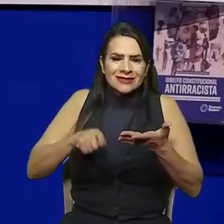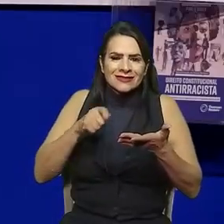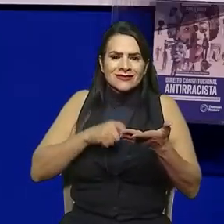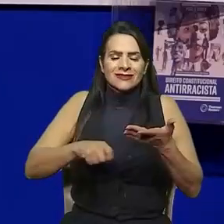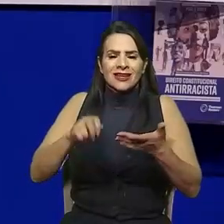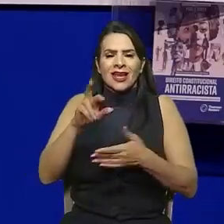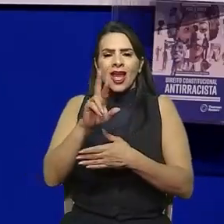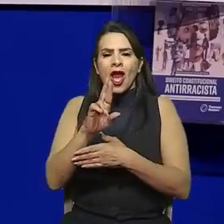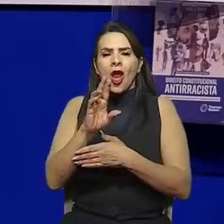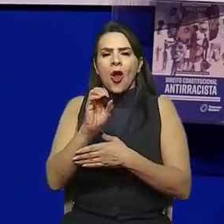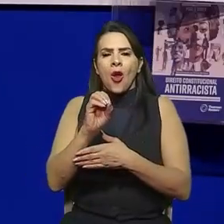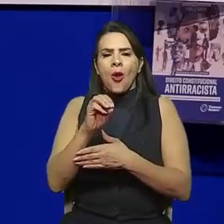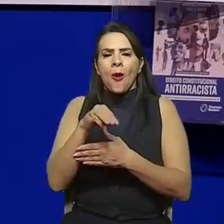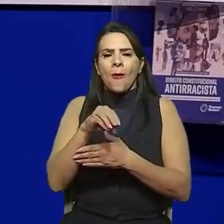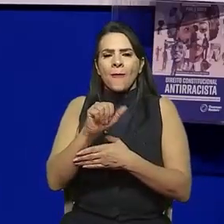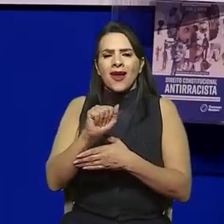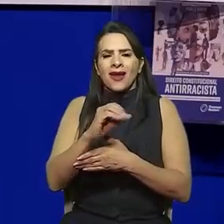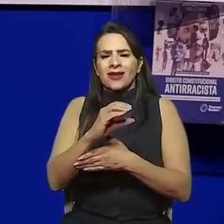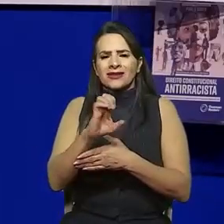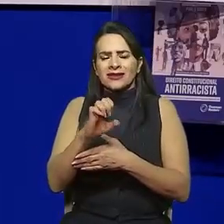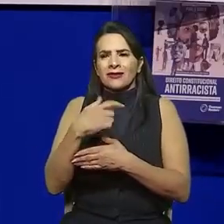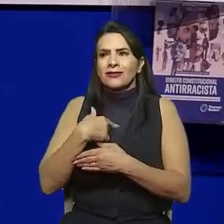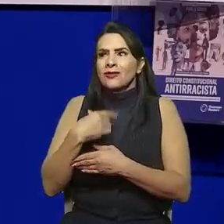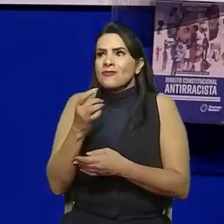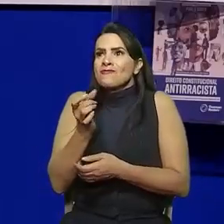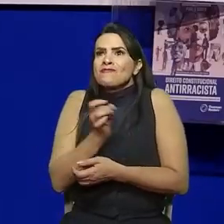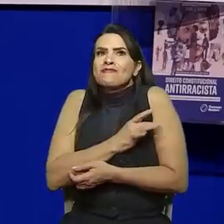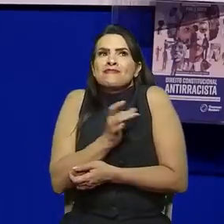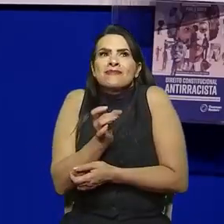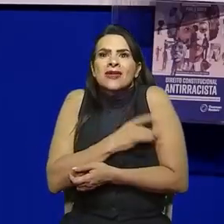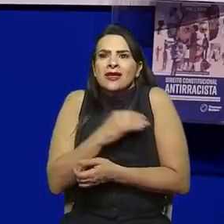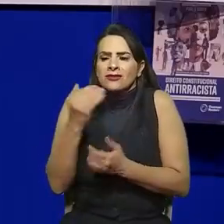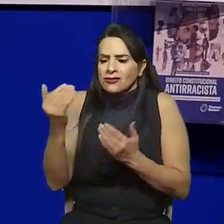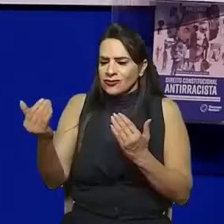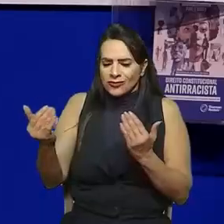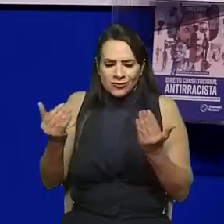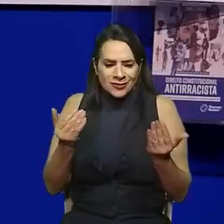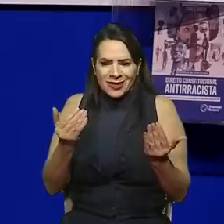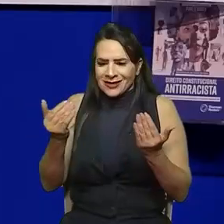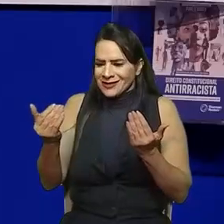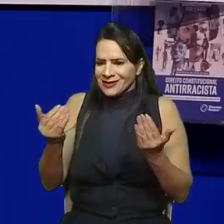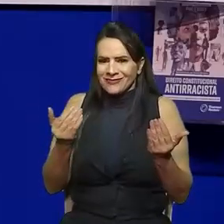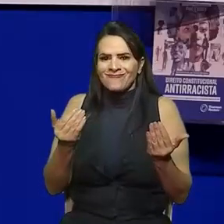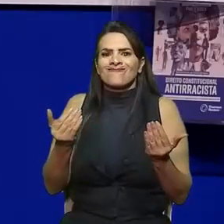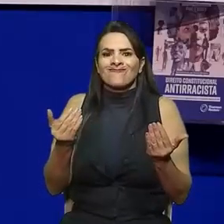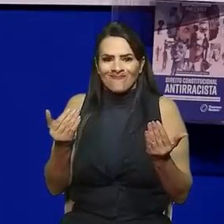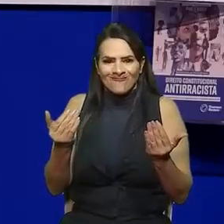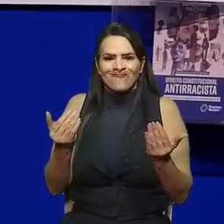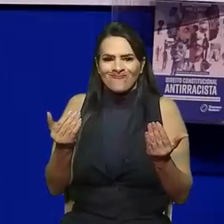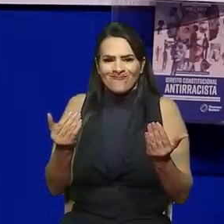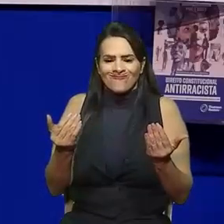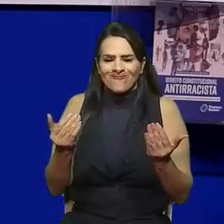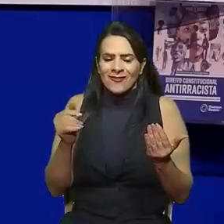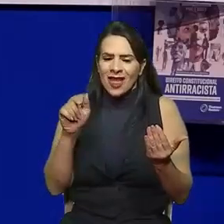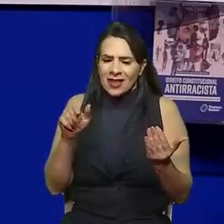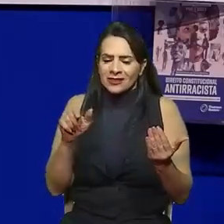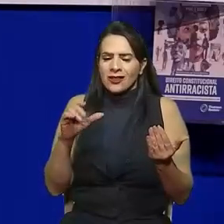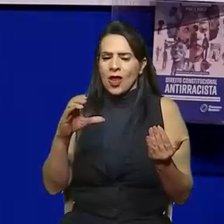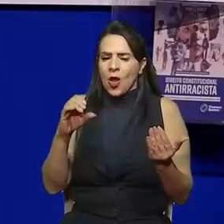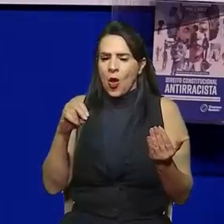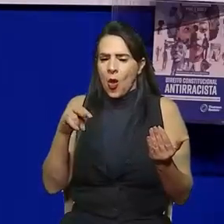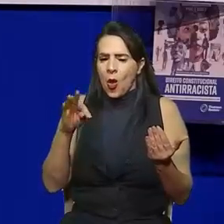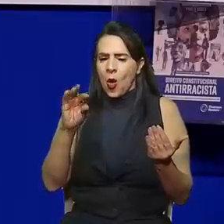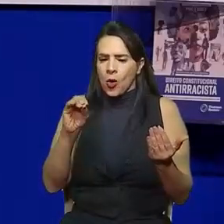porque eu tenho muito medo da comparação. A verdade é essa. Esse conto que eu escrevi é um conto